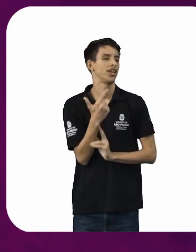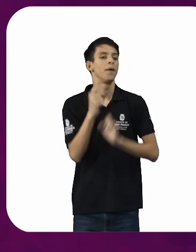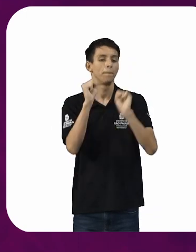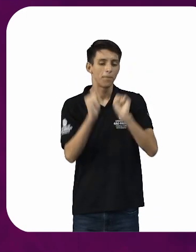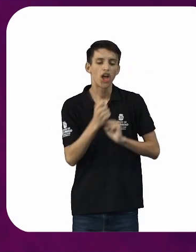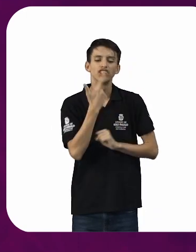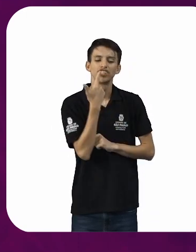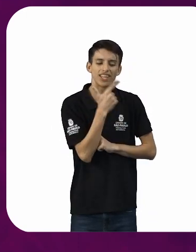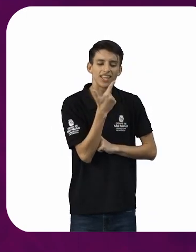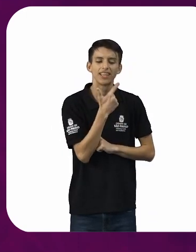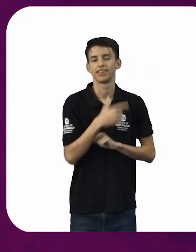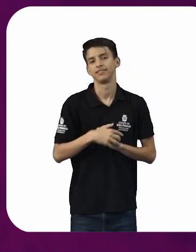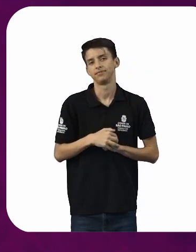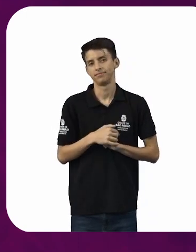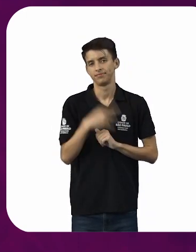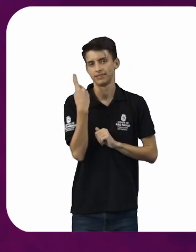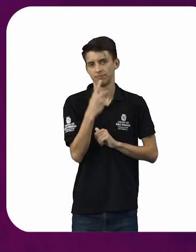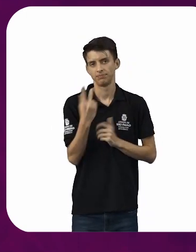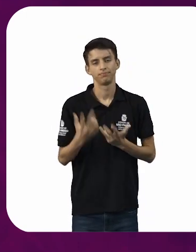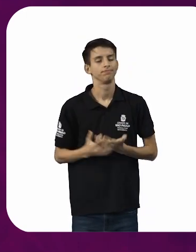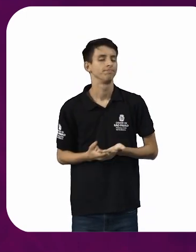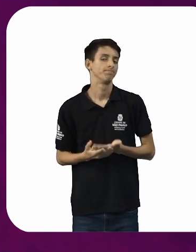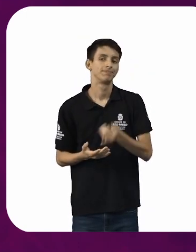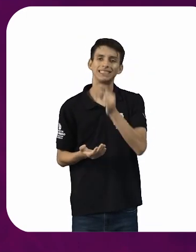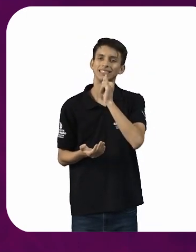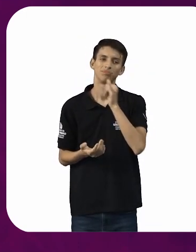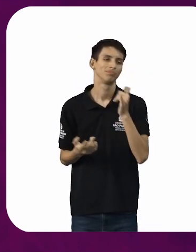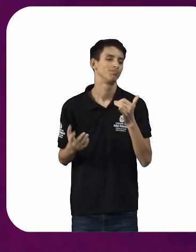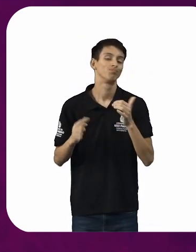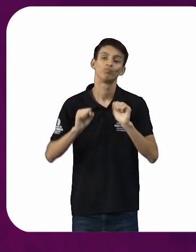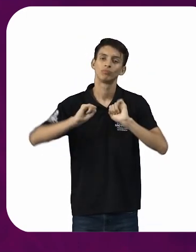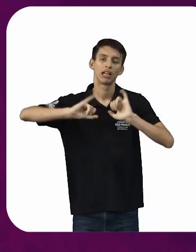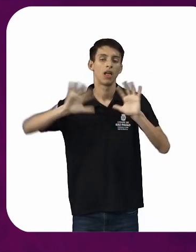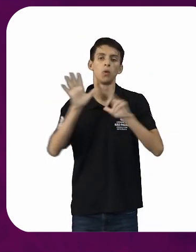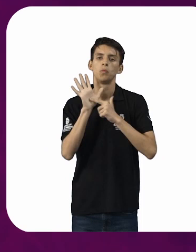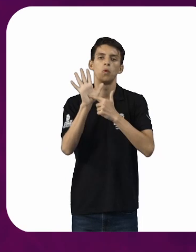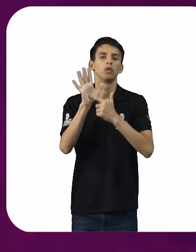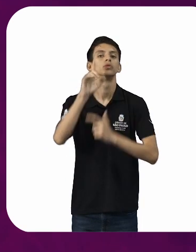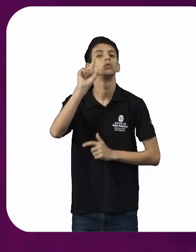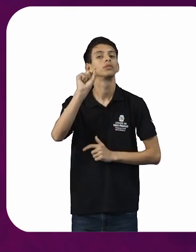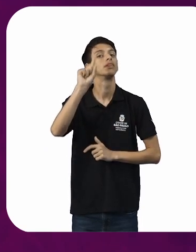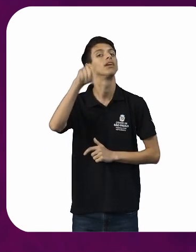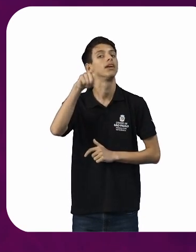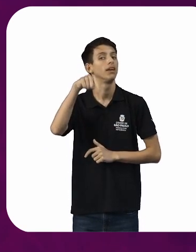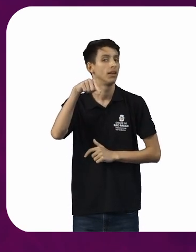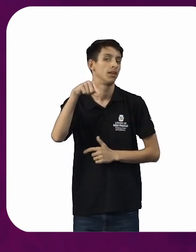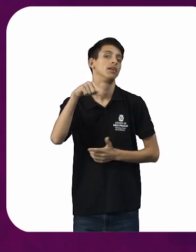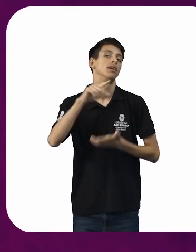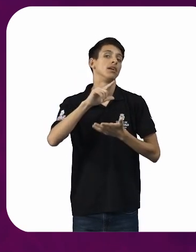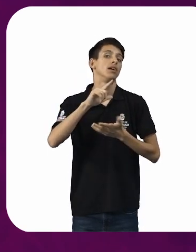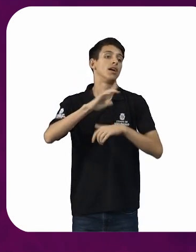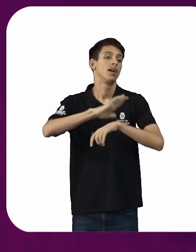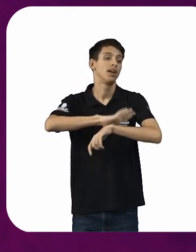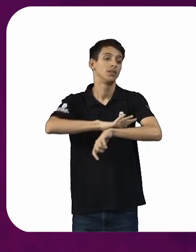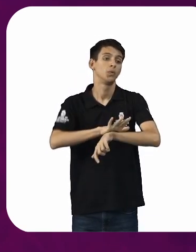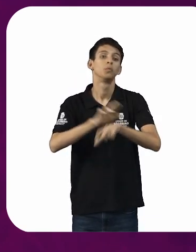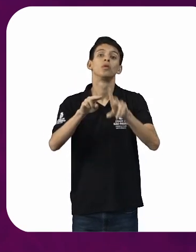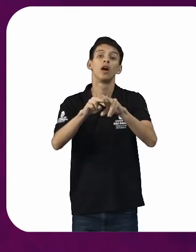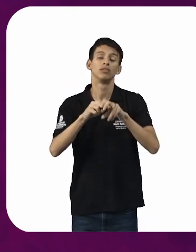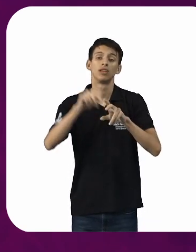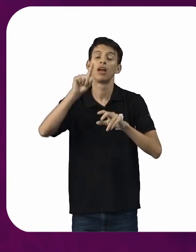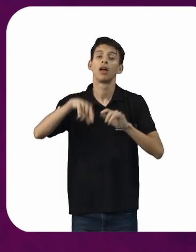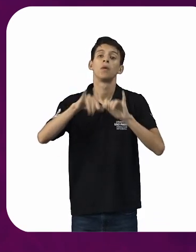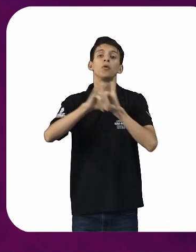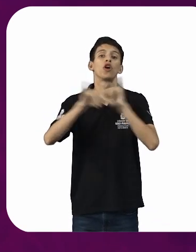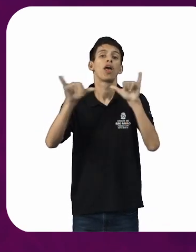pode rir. Isso é um exemplo claro de racismo recreativo, porque era um programa de humor e ele passava e